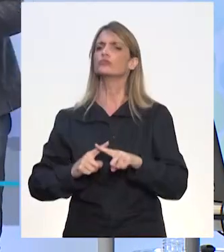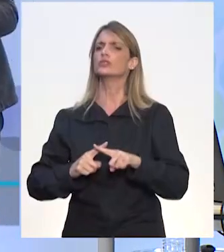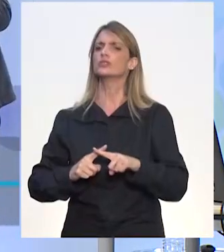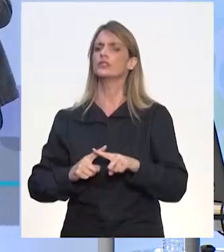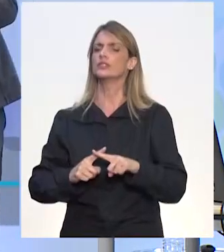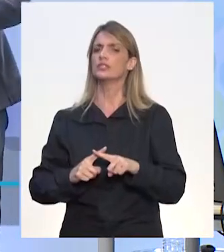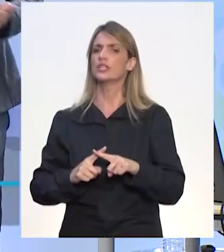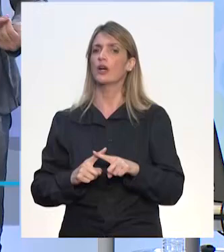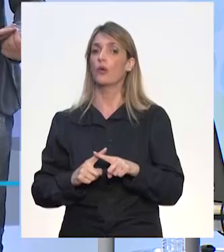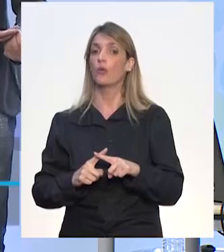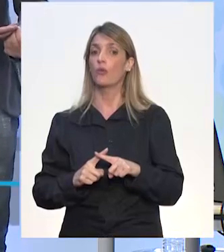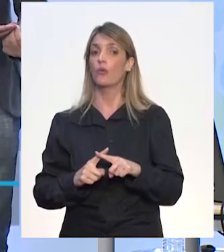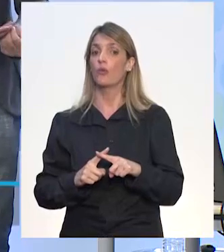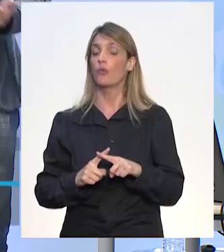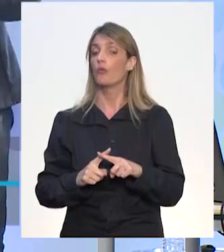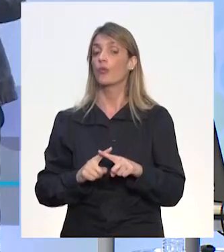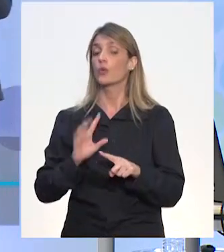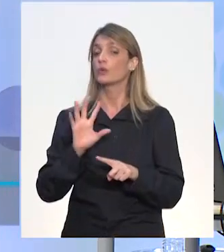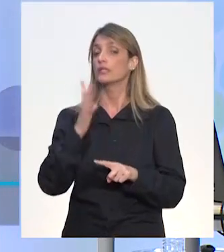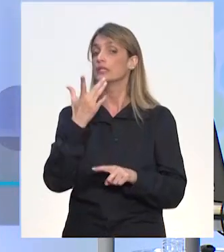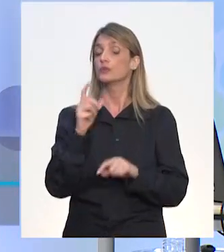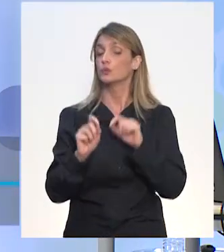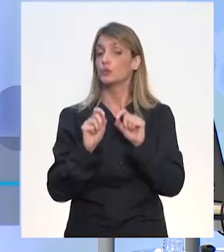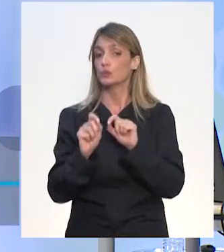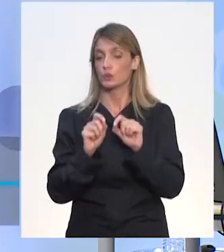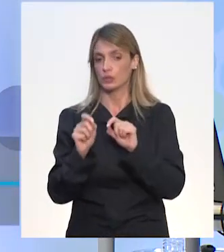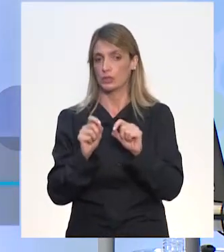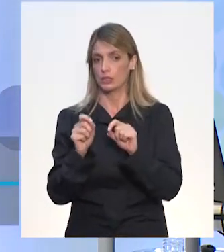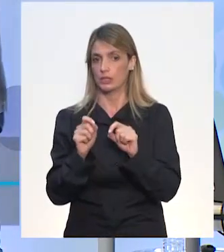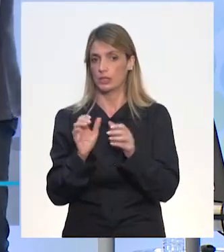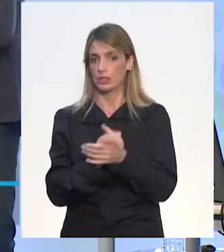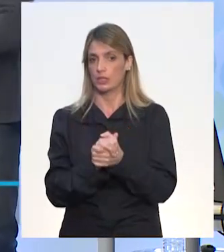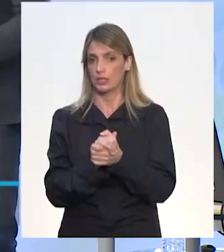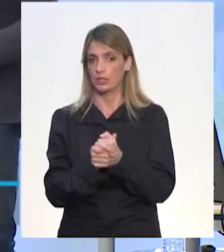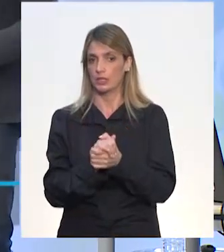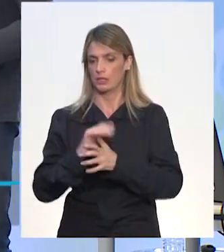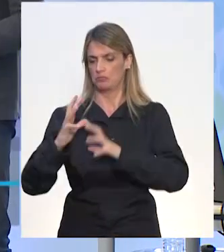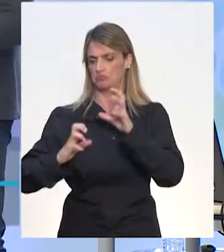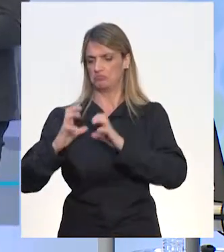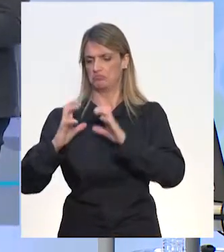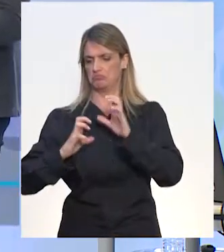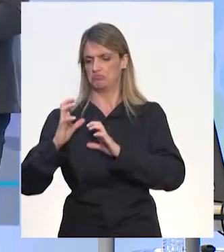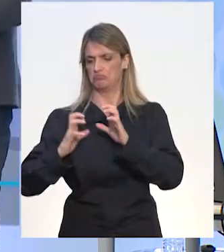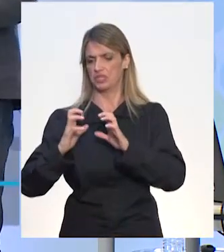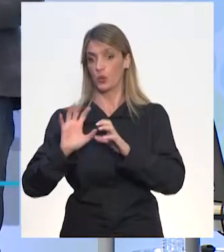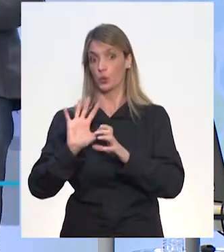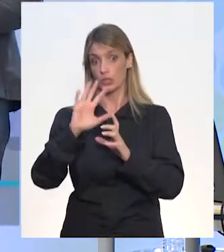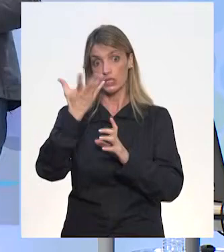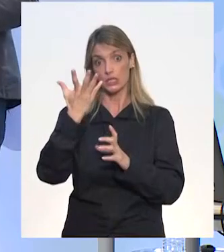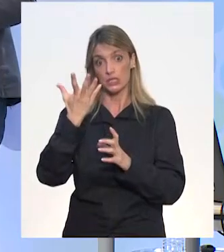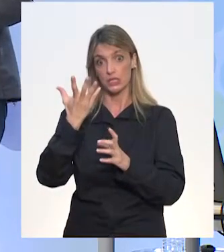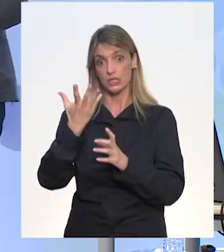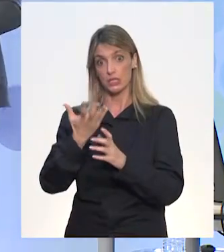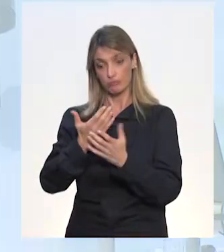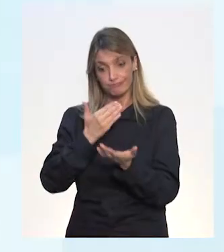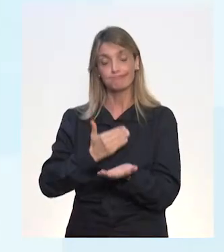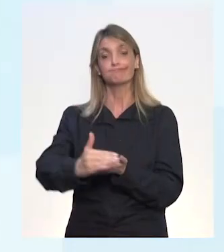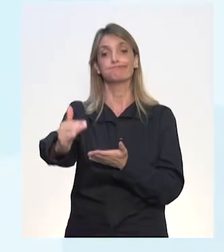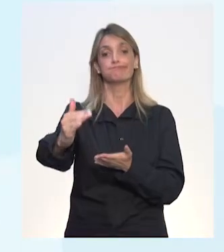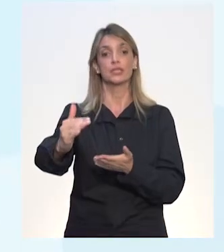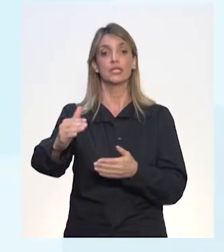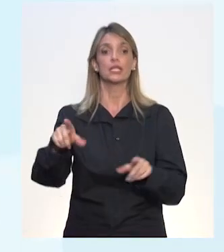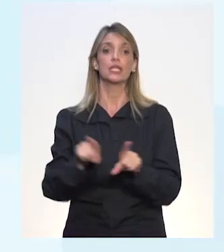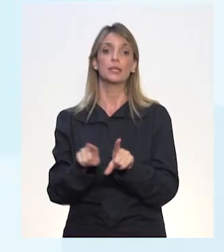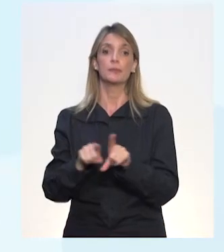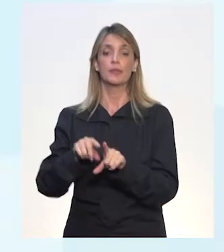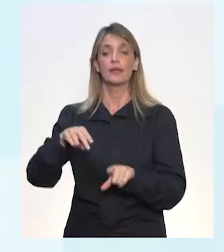como causa que trouxe a perspectiva desses conflitos. E, por fim, o nacionalismo. Vou